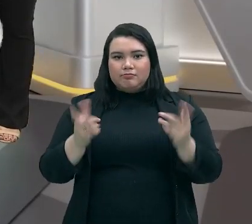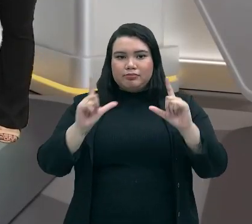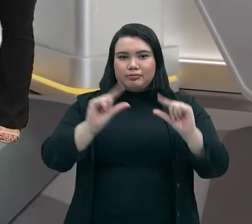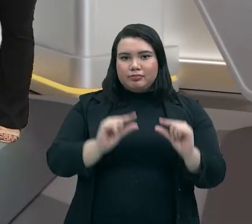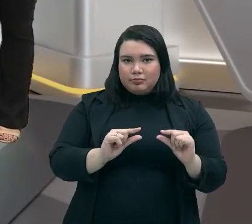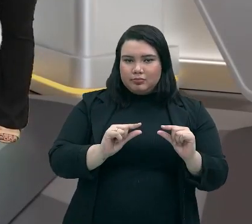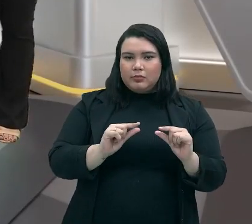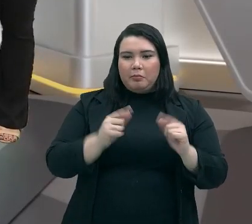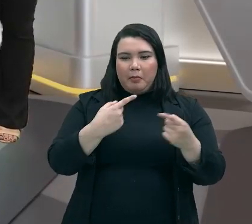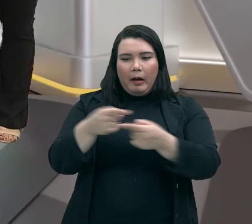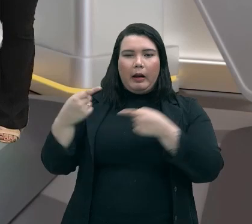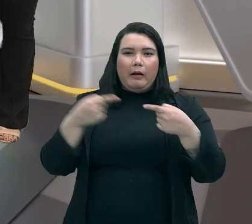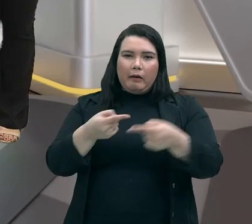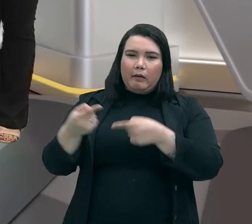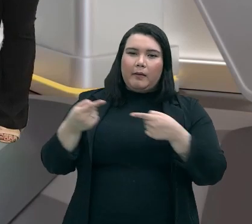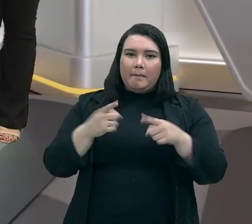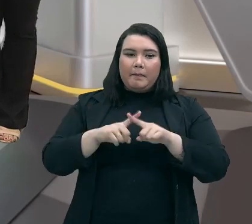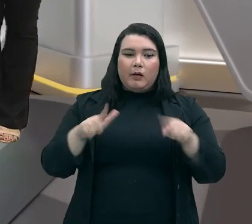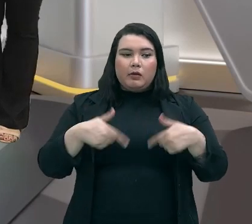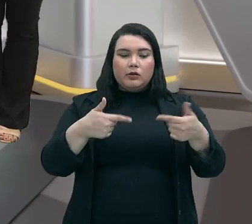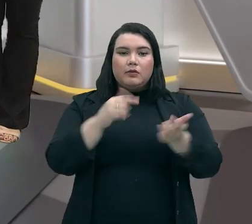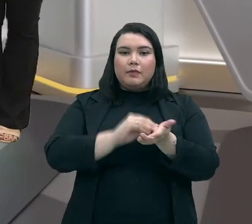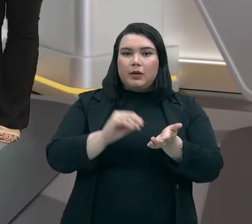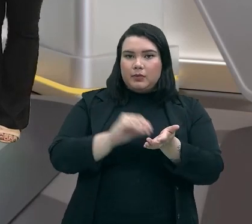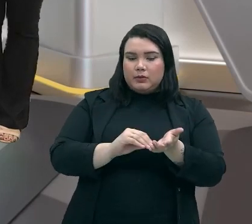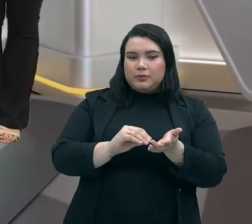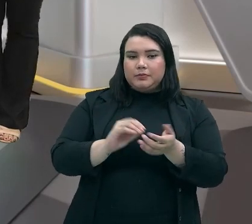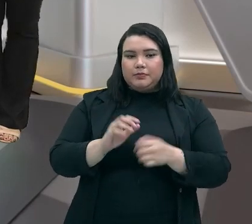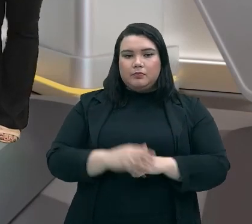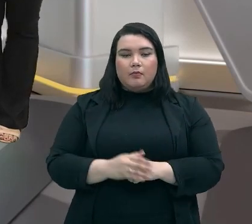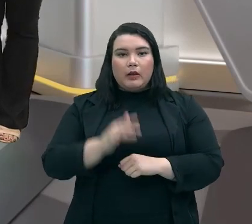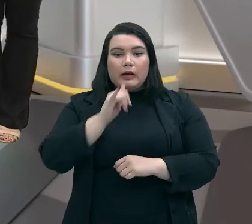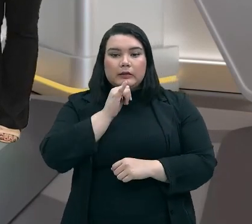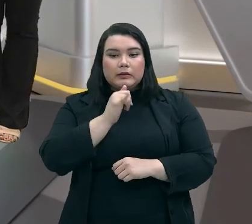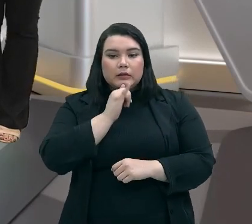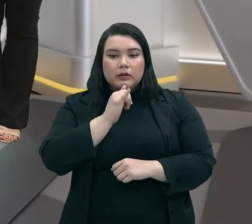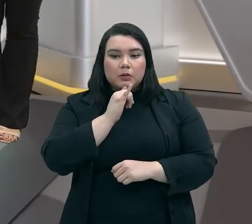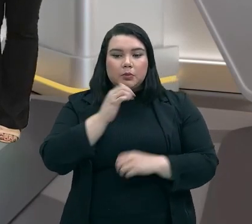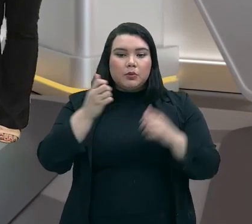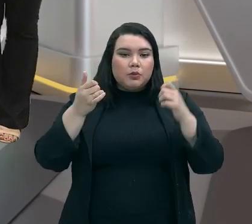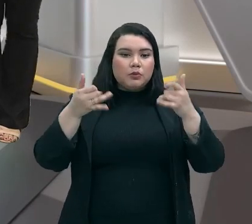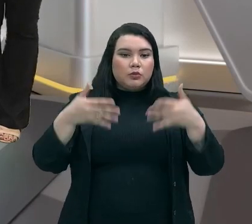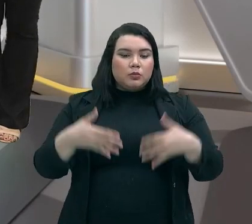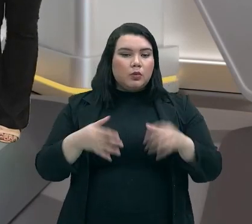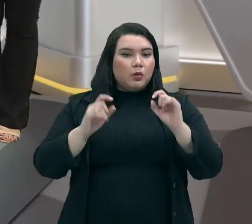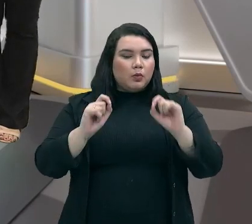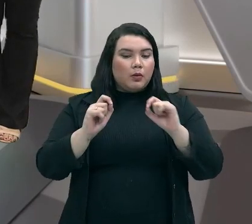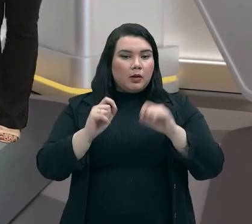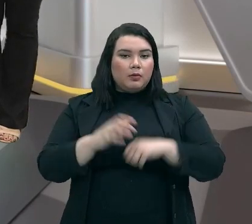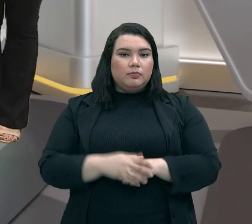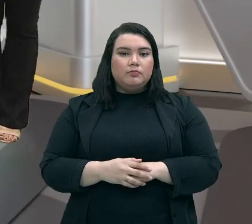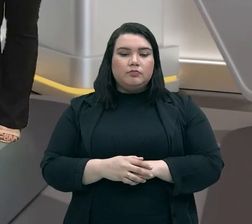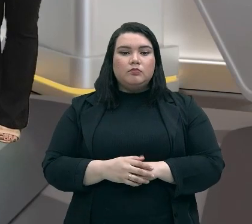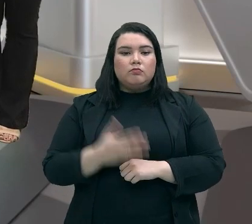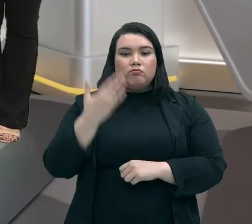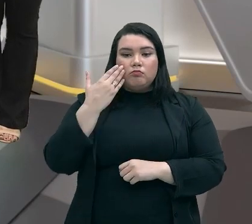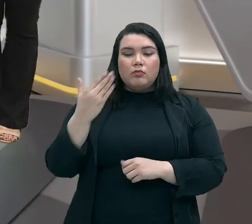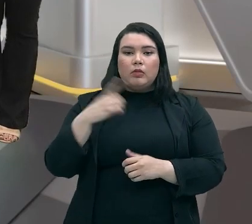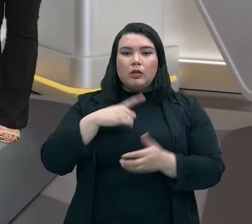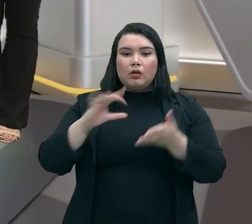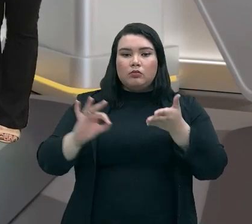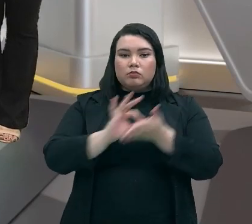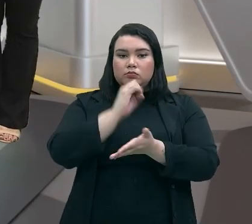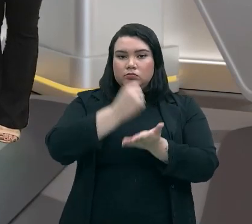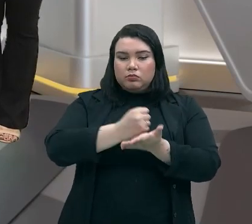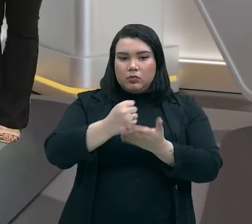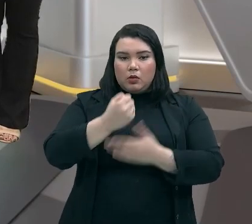essas mudanças possam acontecer de verdade. Por exemplo, né, a gente pode falar um pouquinho do Protocolo de Quioto, que foi ali realizado